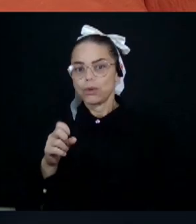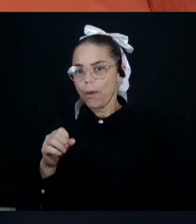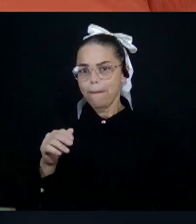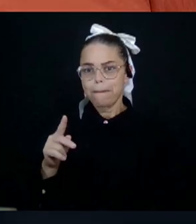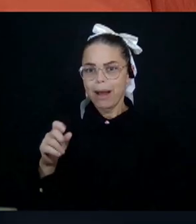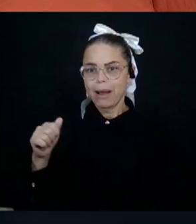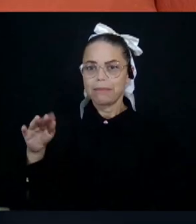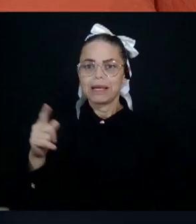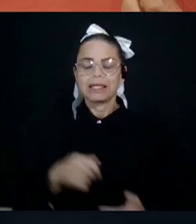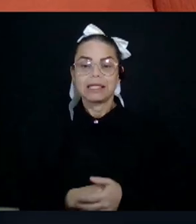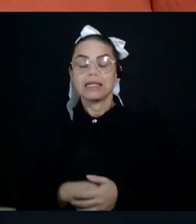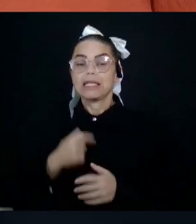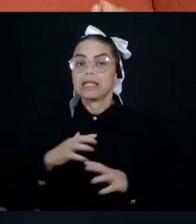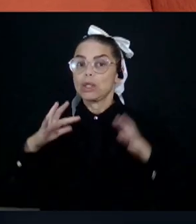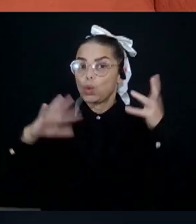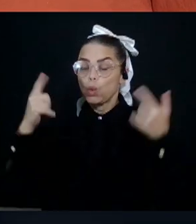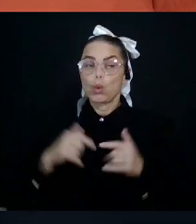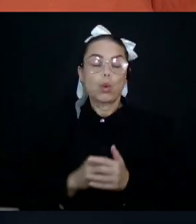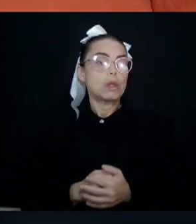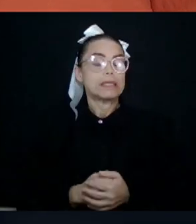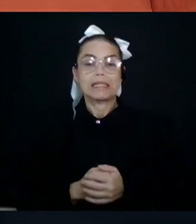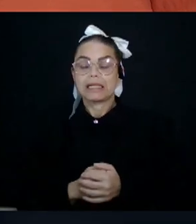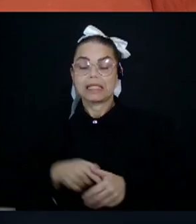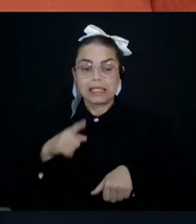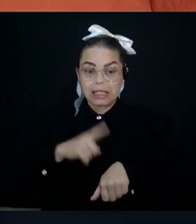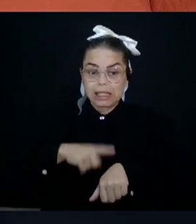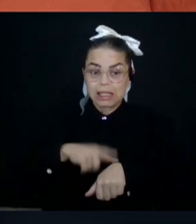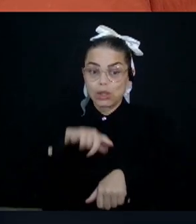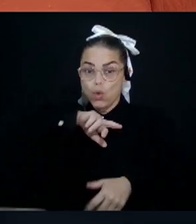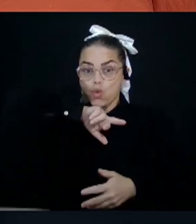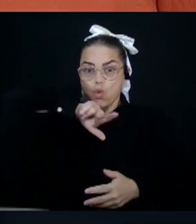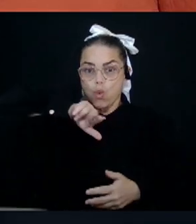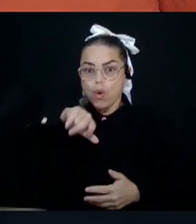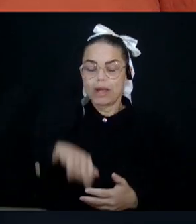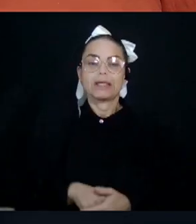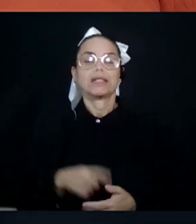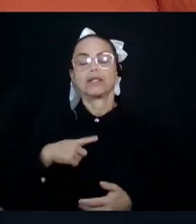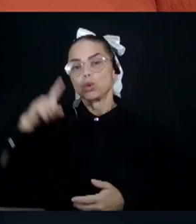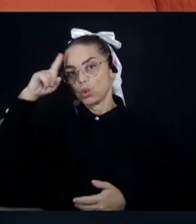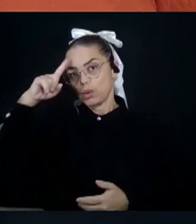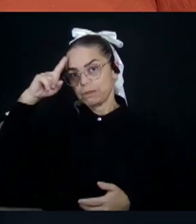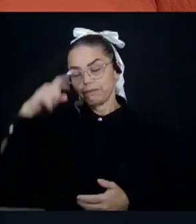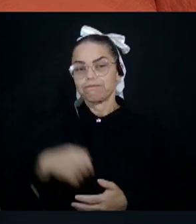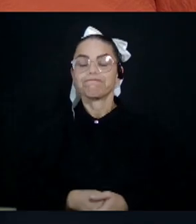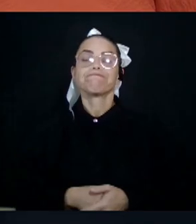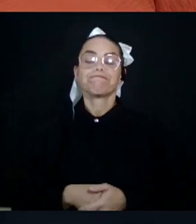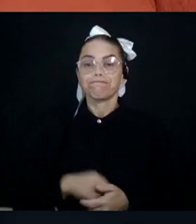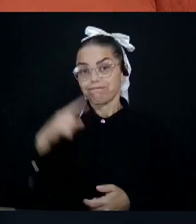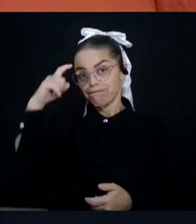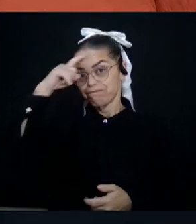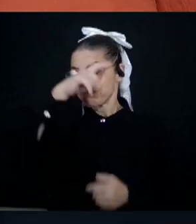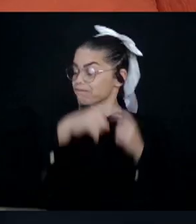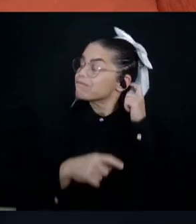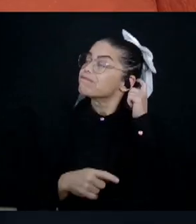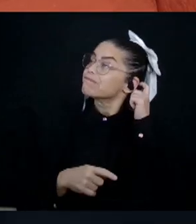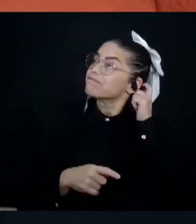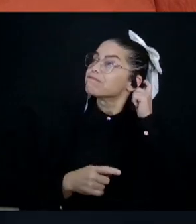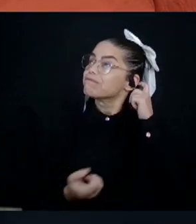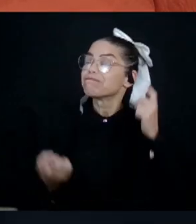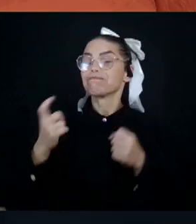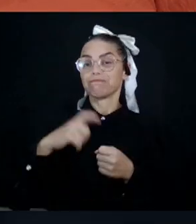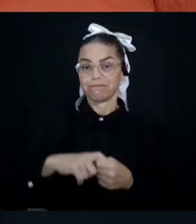eventos intensos e com horários diferenciados da nossa rotina. Aí a dificuldade, né, Fabiana, de voltar